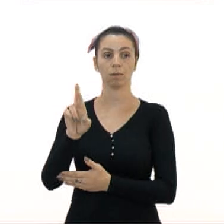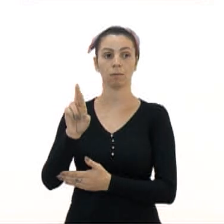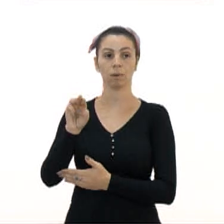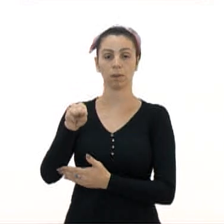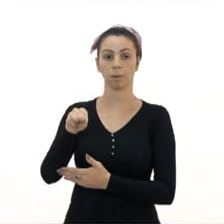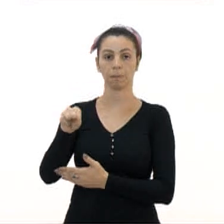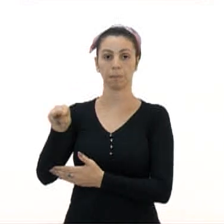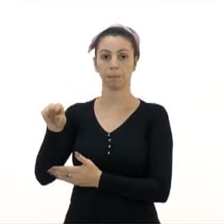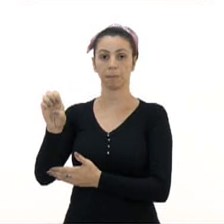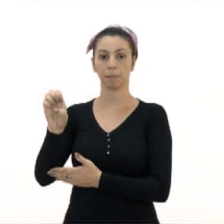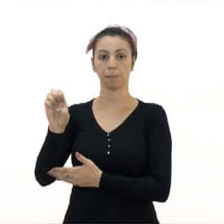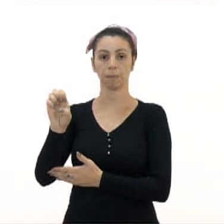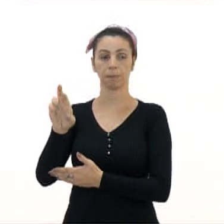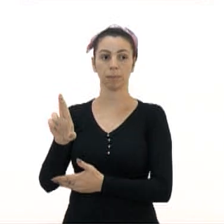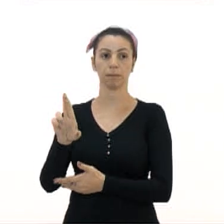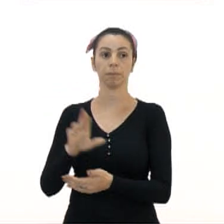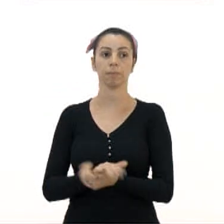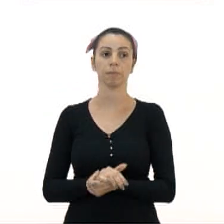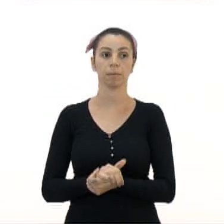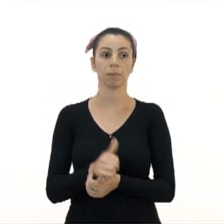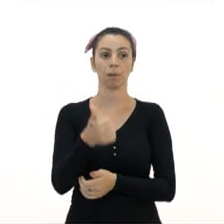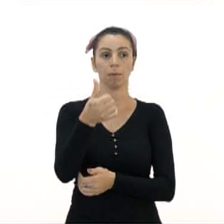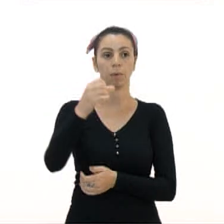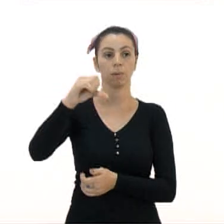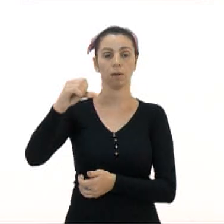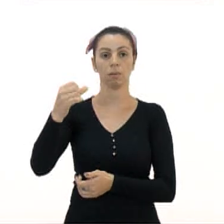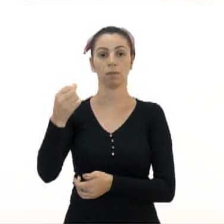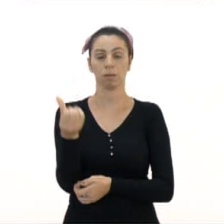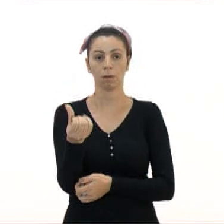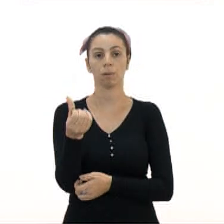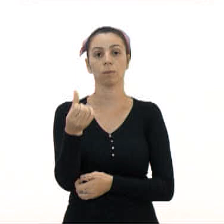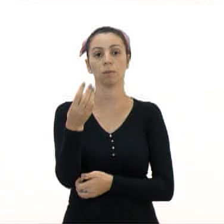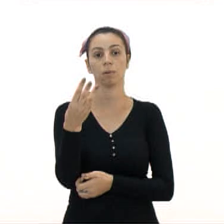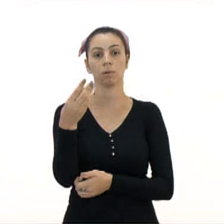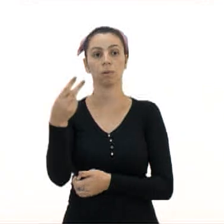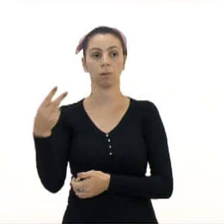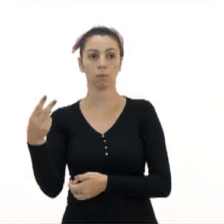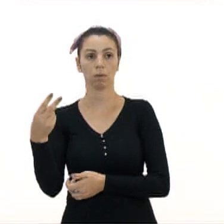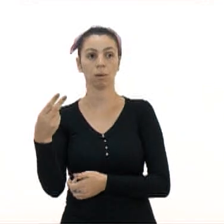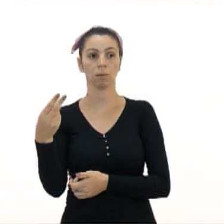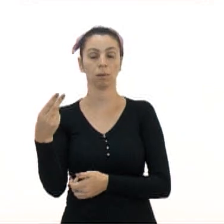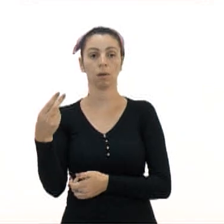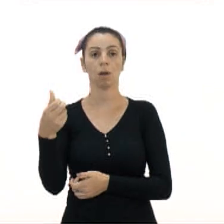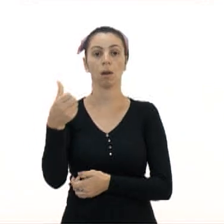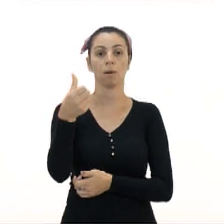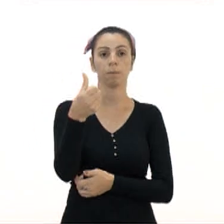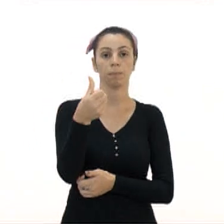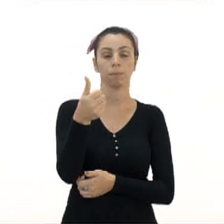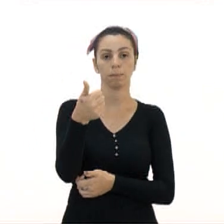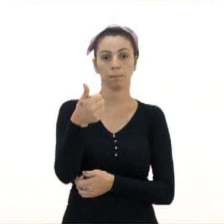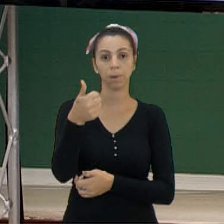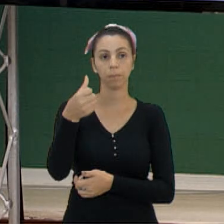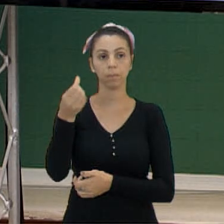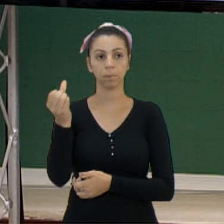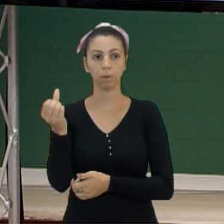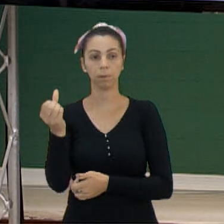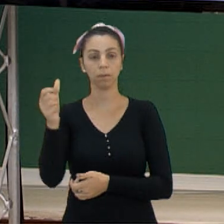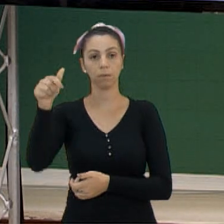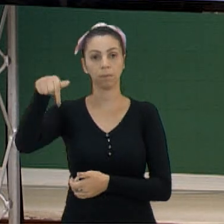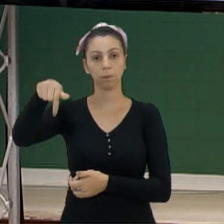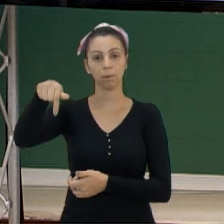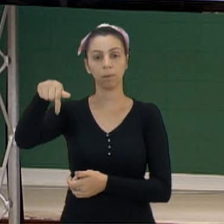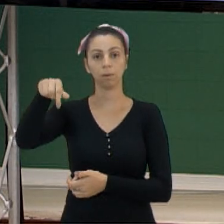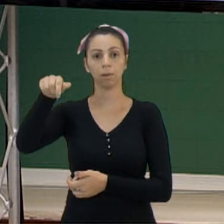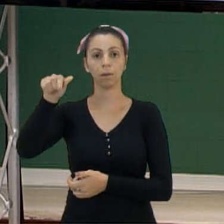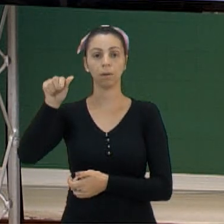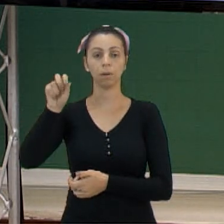Vermeer. Pessoal, Vermeer, 1632 a 1675. Esse tem uma característica própria. Ele utilizava